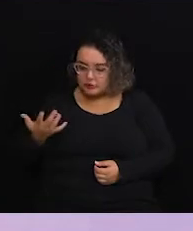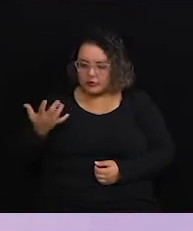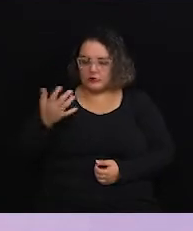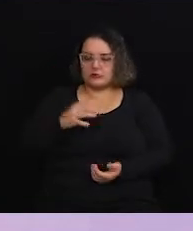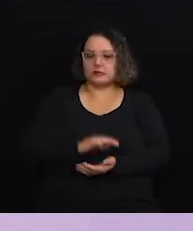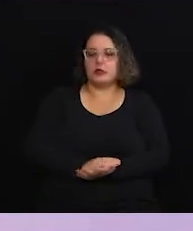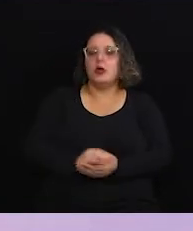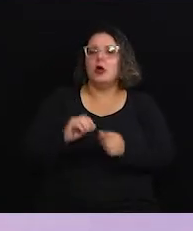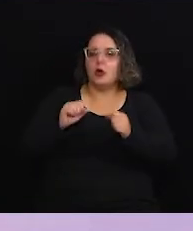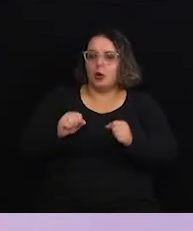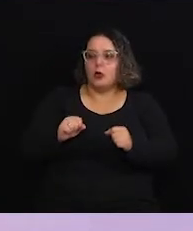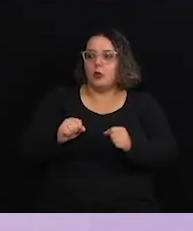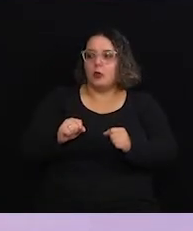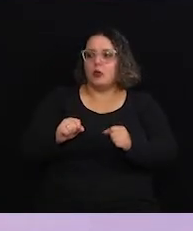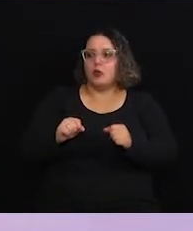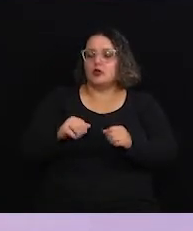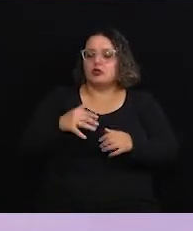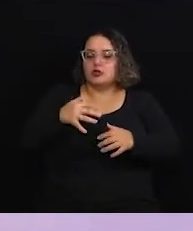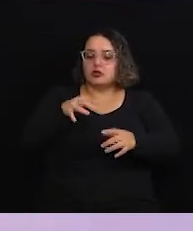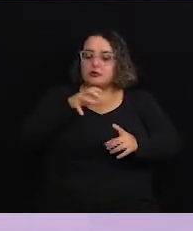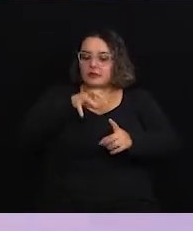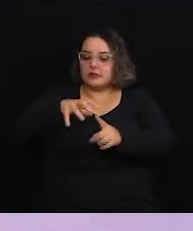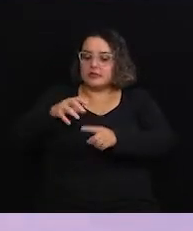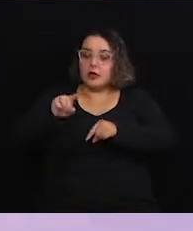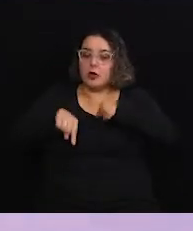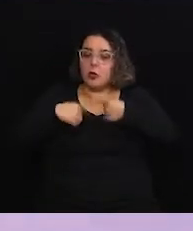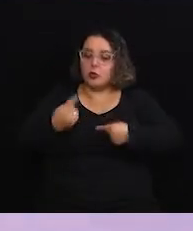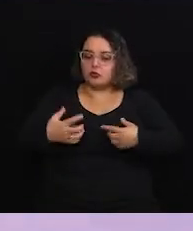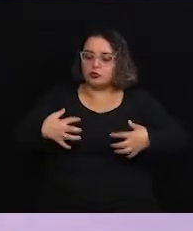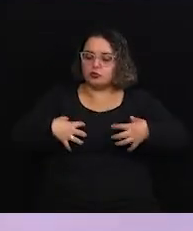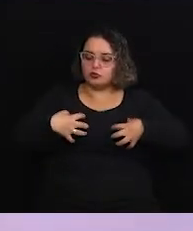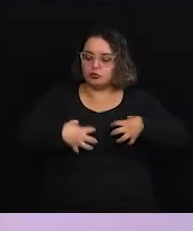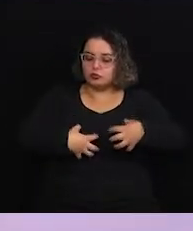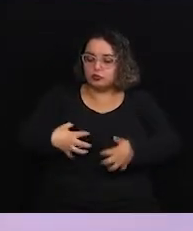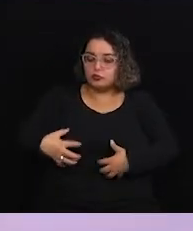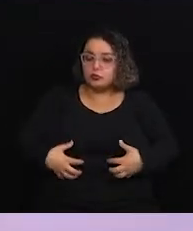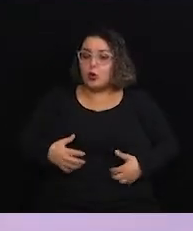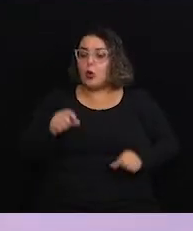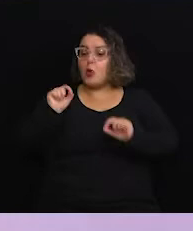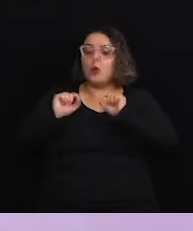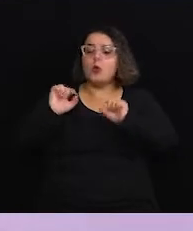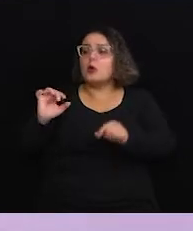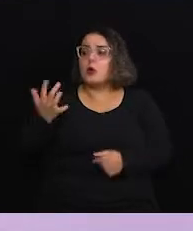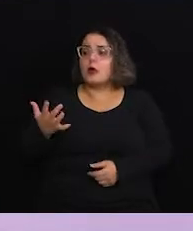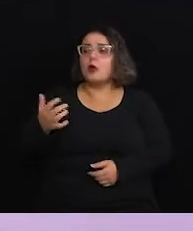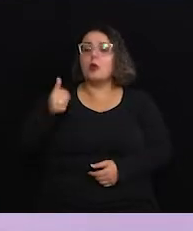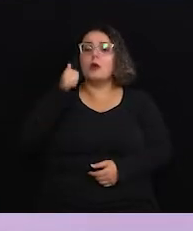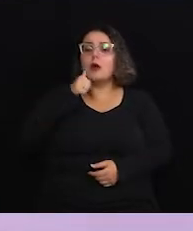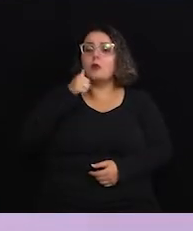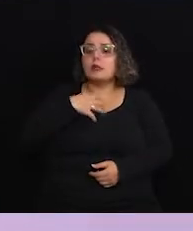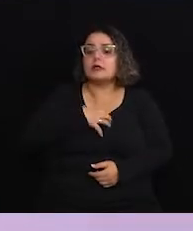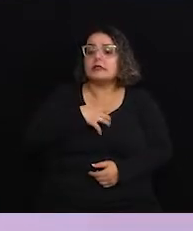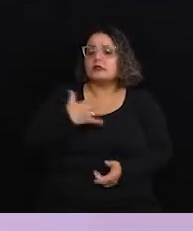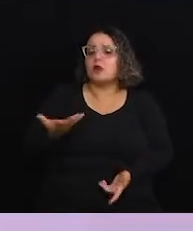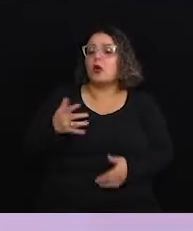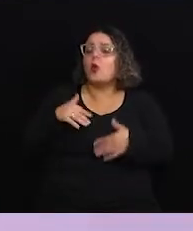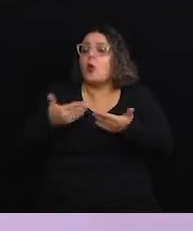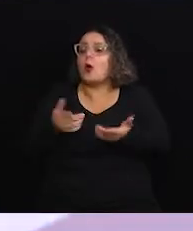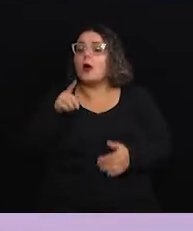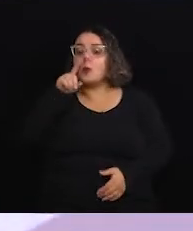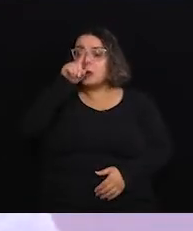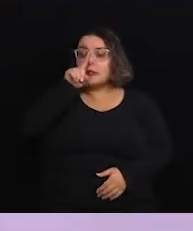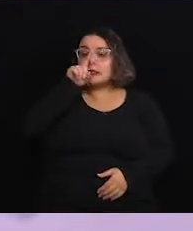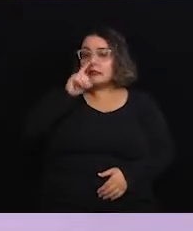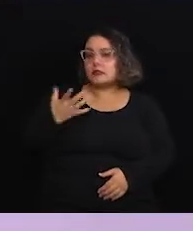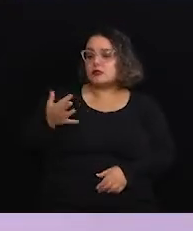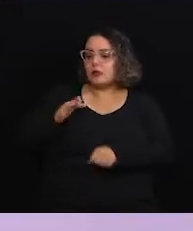disse aí que pode afetar outros órgãos também. Como que isso acontece? O que que a mulher sente? Qual que é esse risco? Tipo,